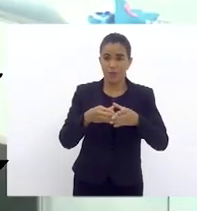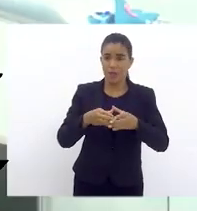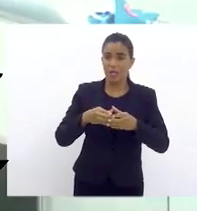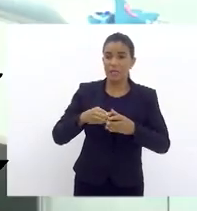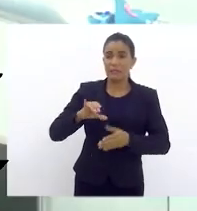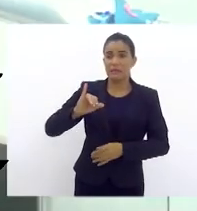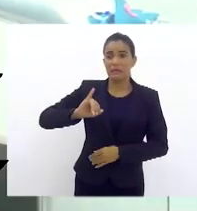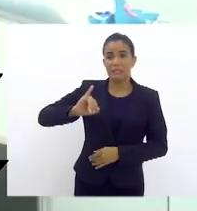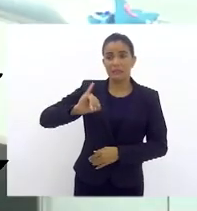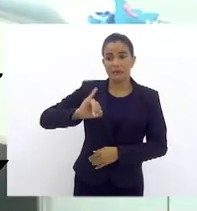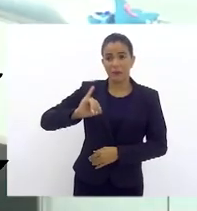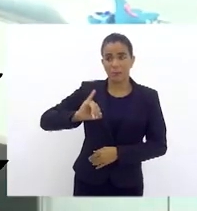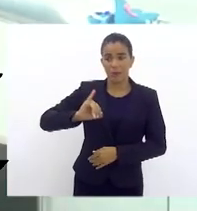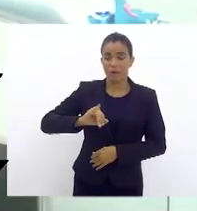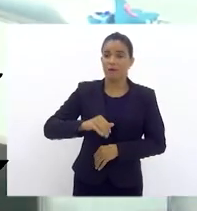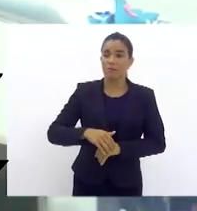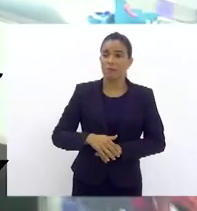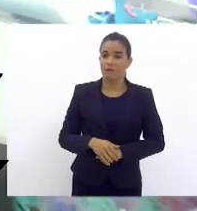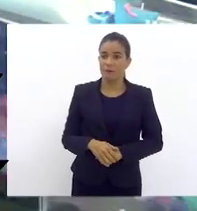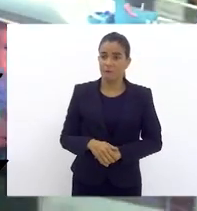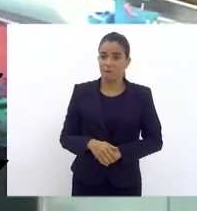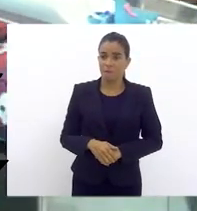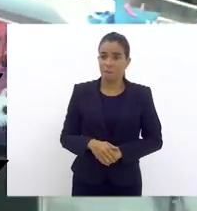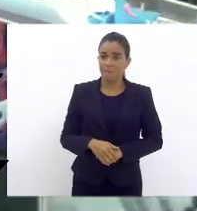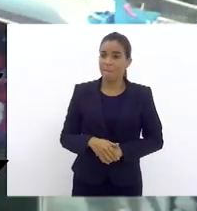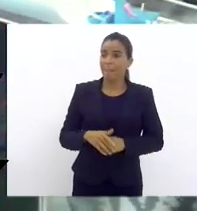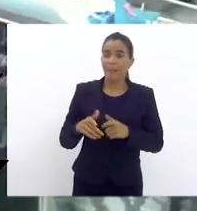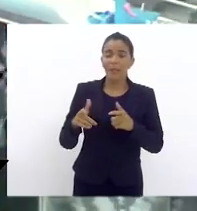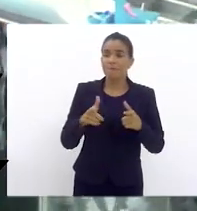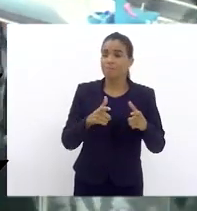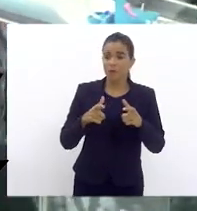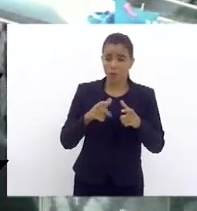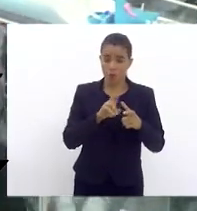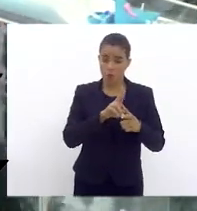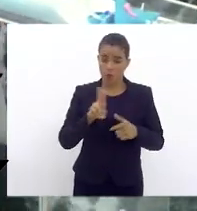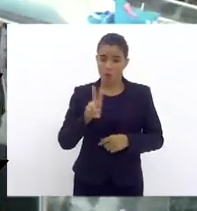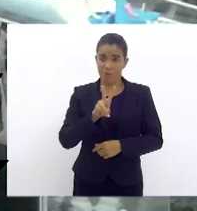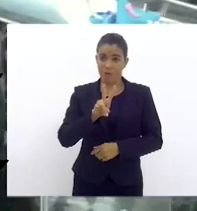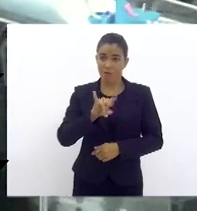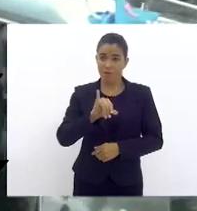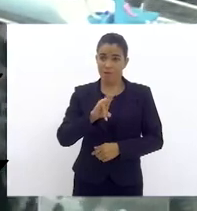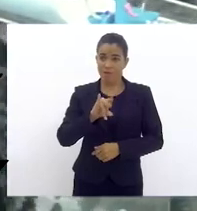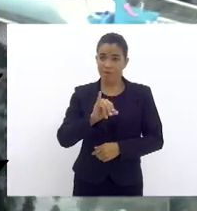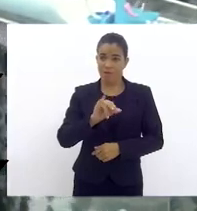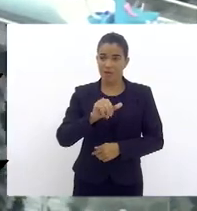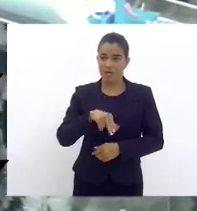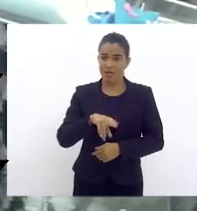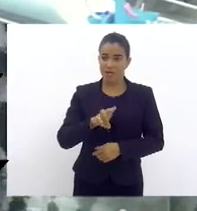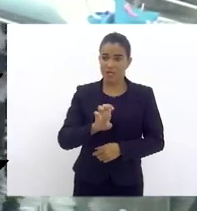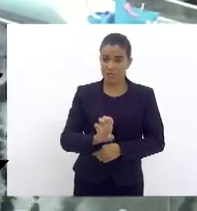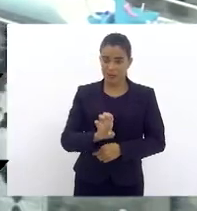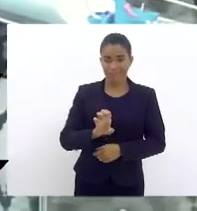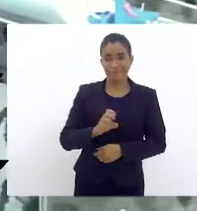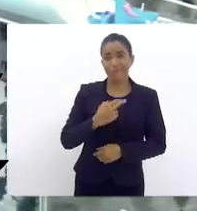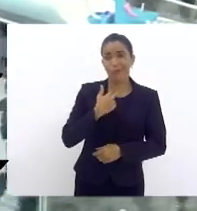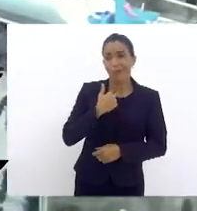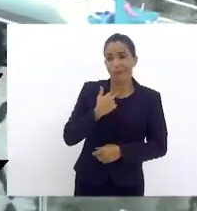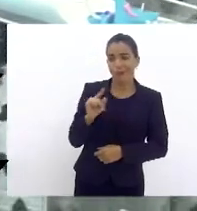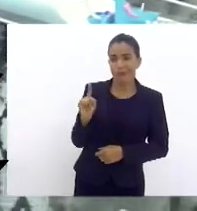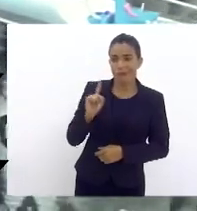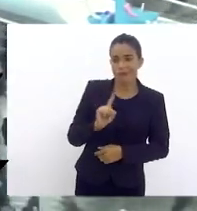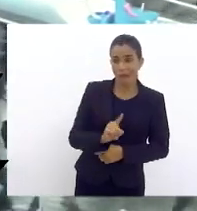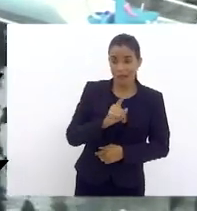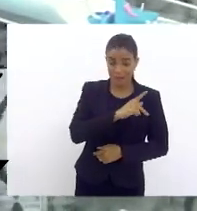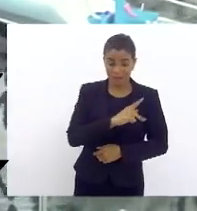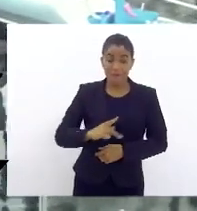que fica localizado o nome da Viviane Reis que não pode comparecer ela é a